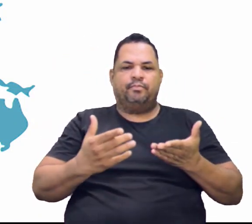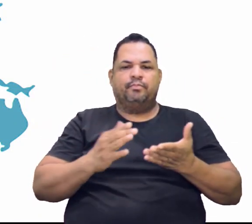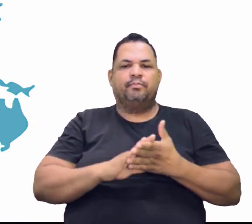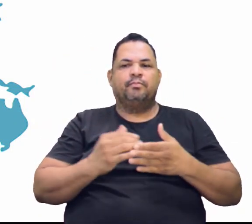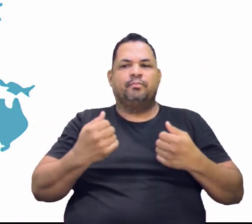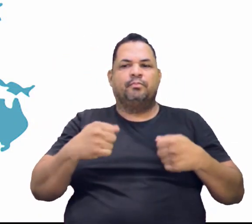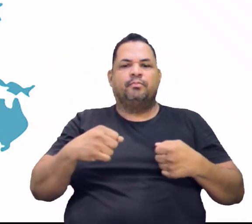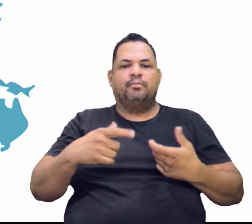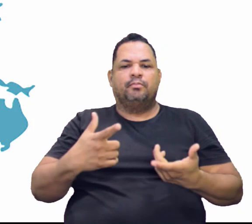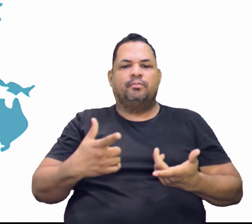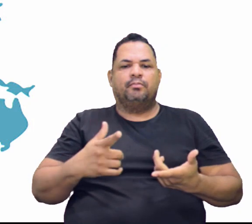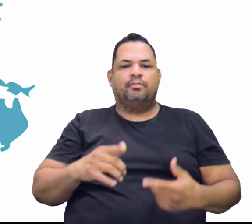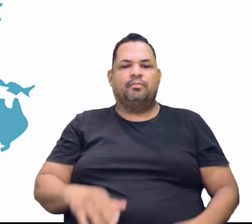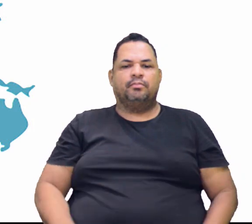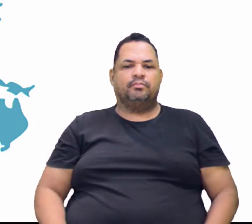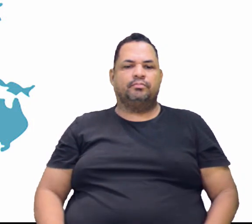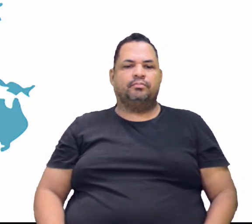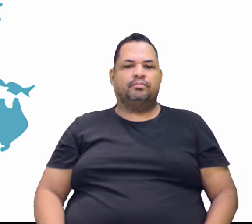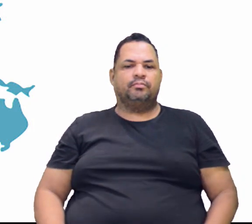vocês possam